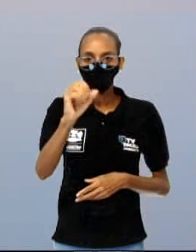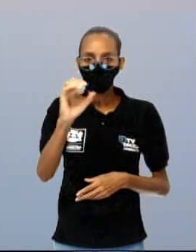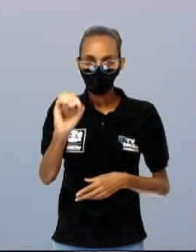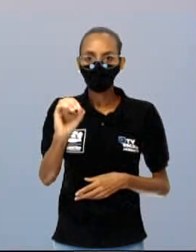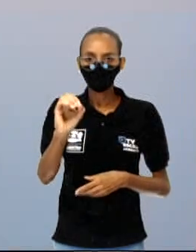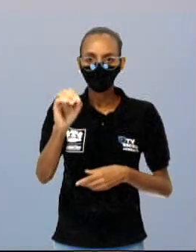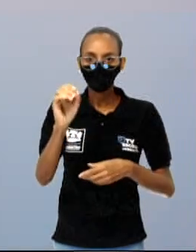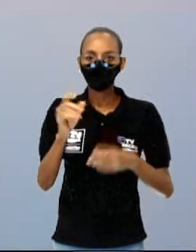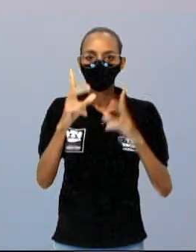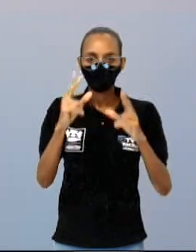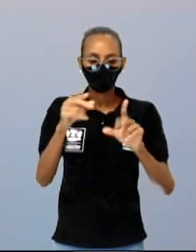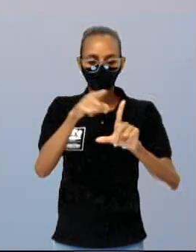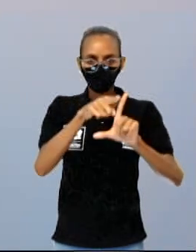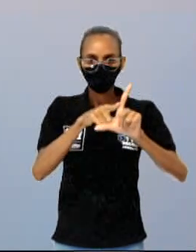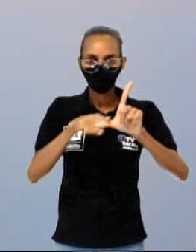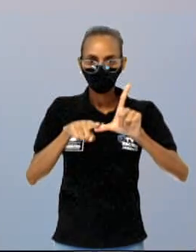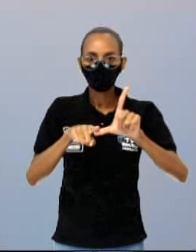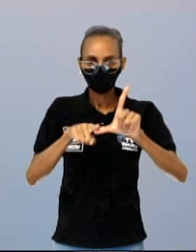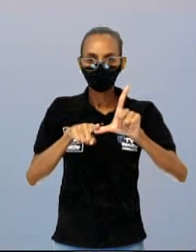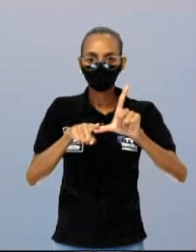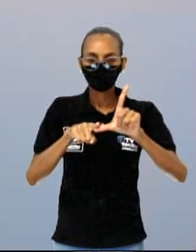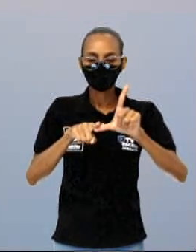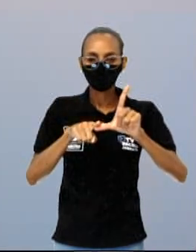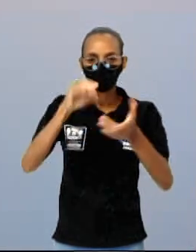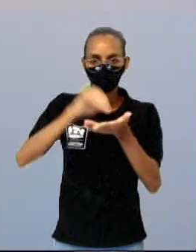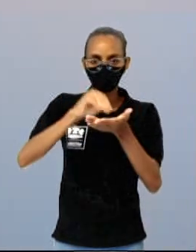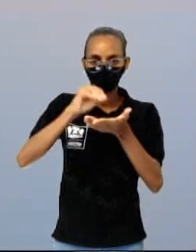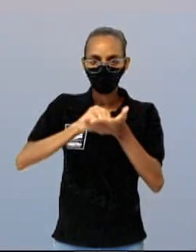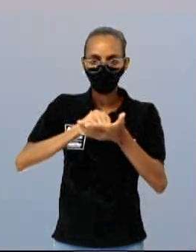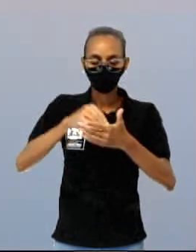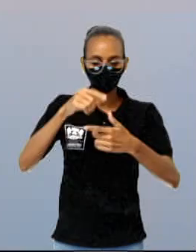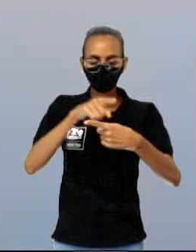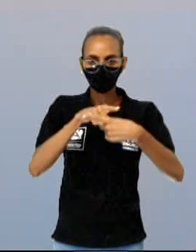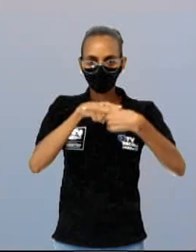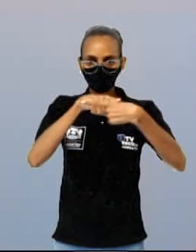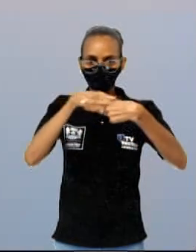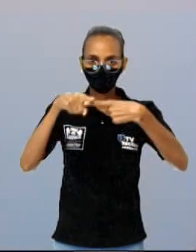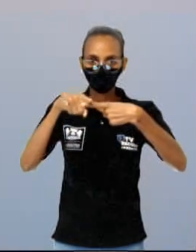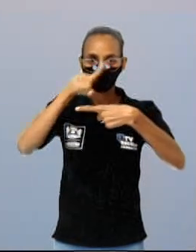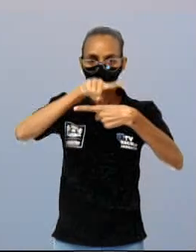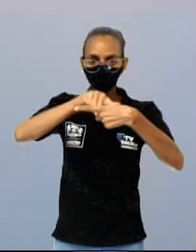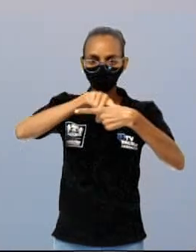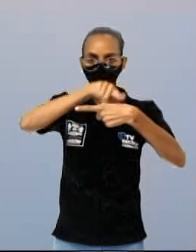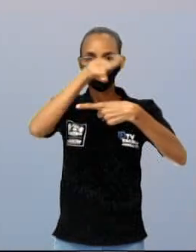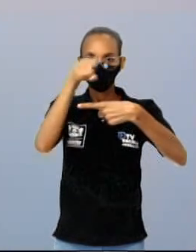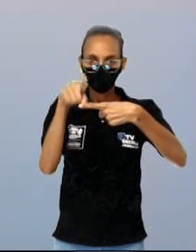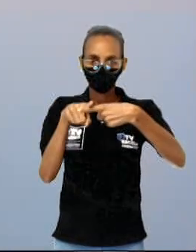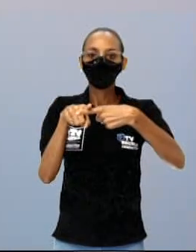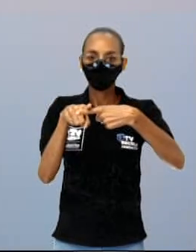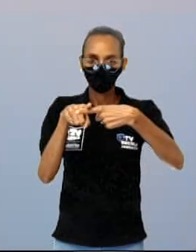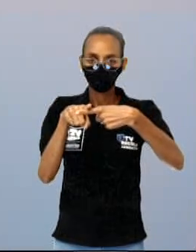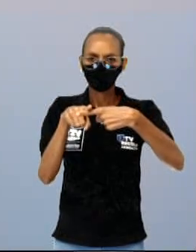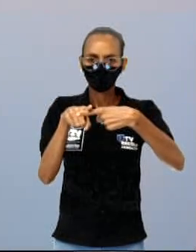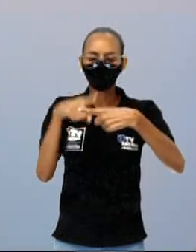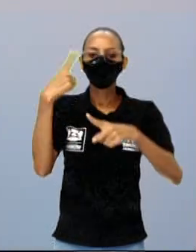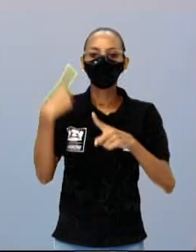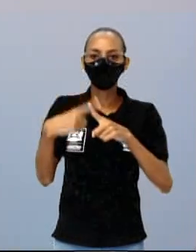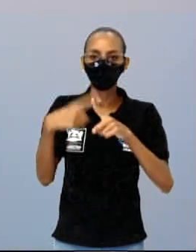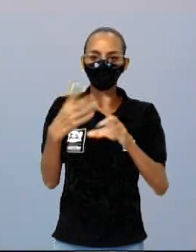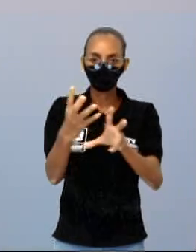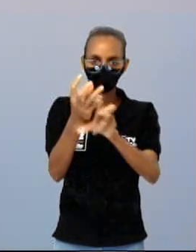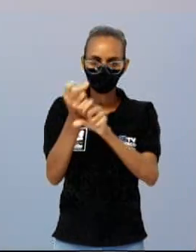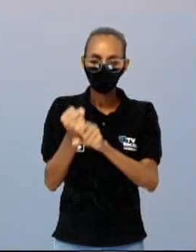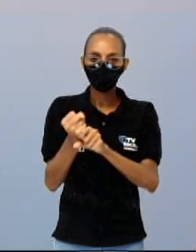de 180 graus. Logo, os ângulos colaterais são suplementares. A soma deles é igual a